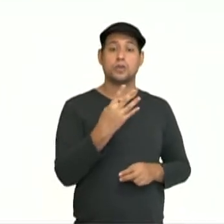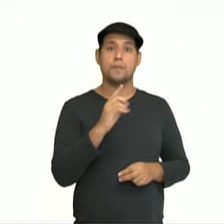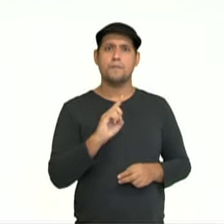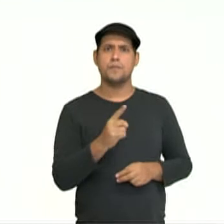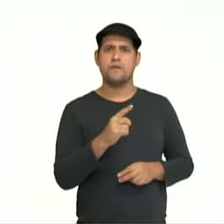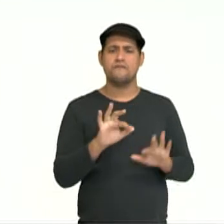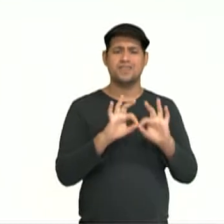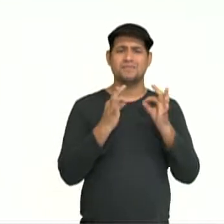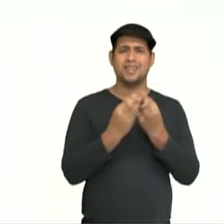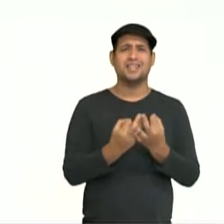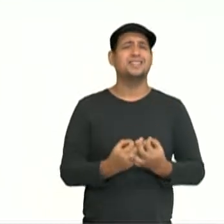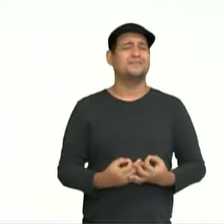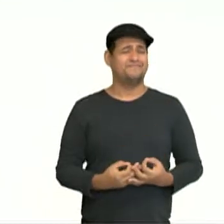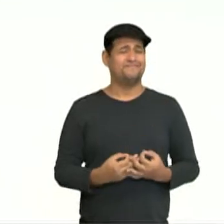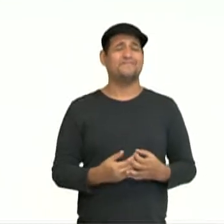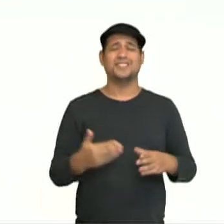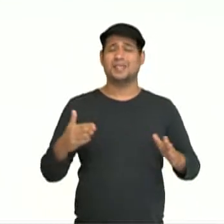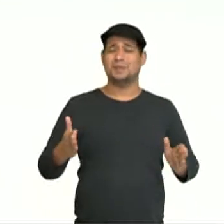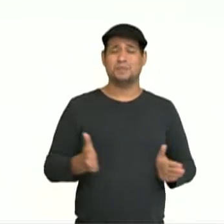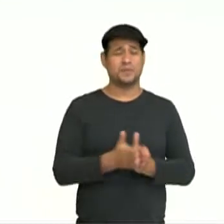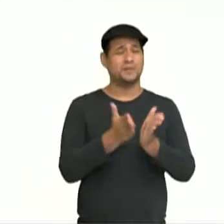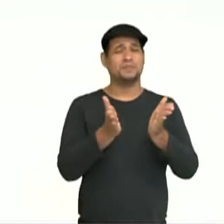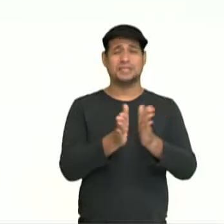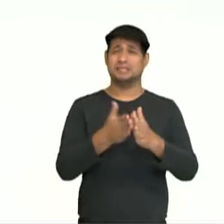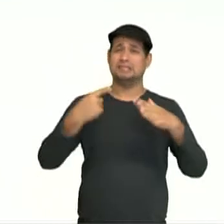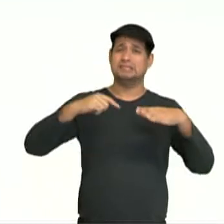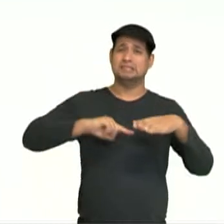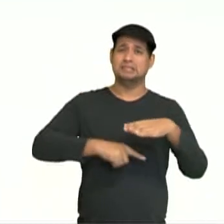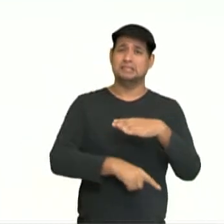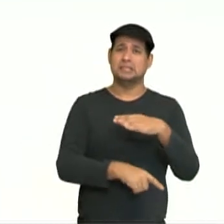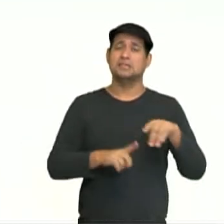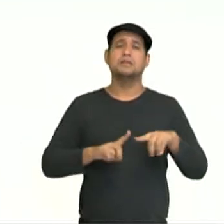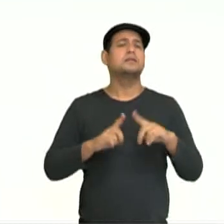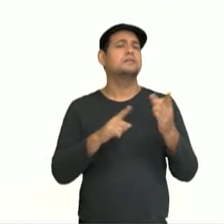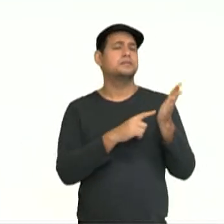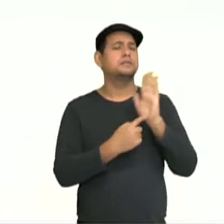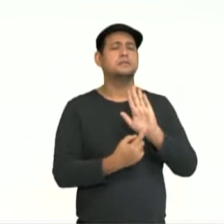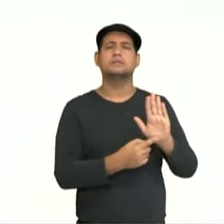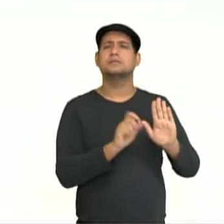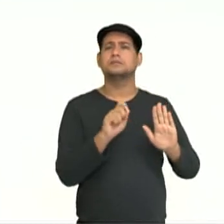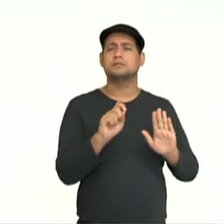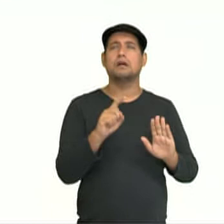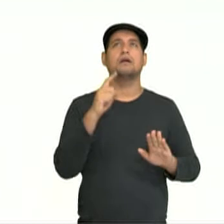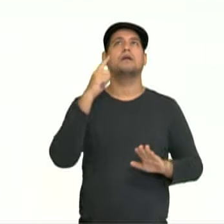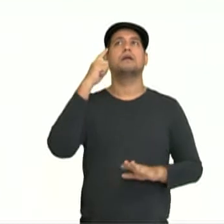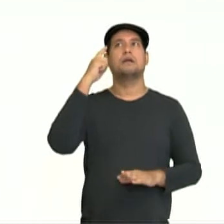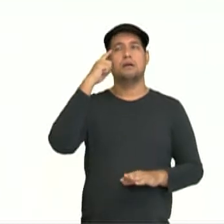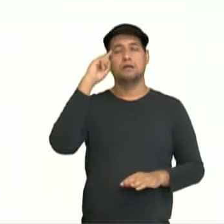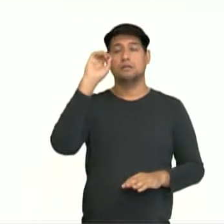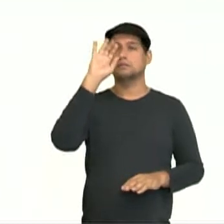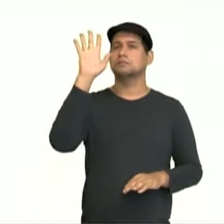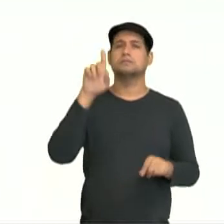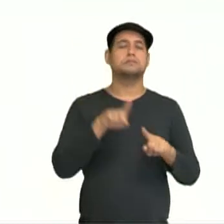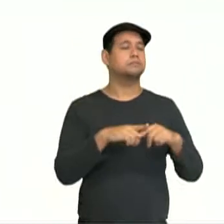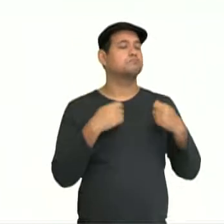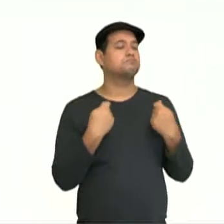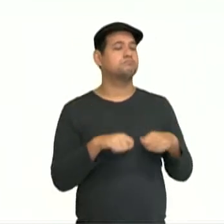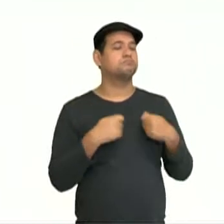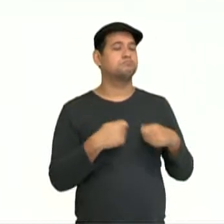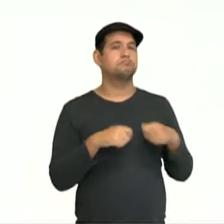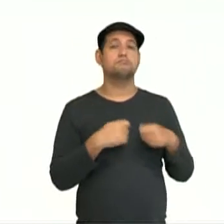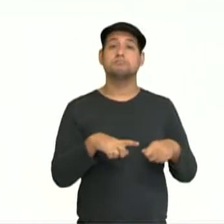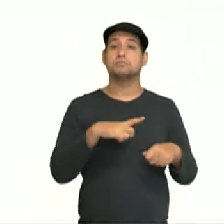em situação de pobreza extrema. Então isso literalmente fala à nossa consciência que é necessário